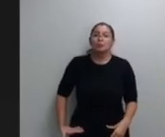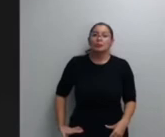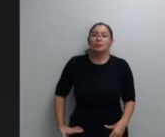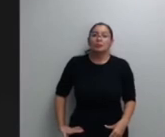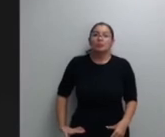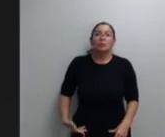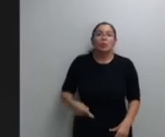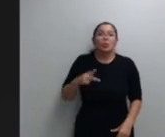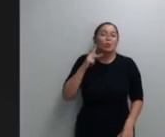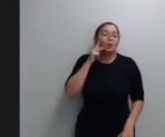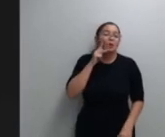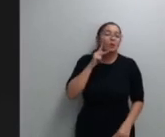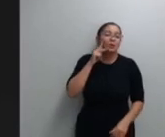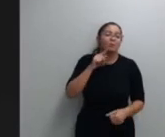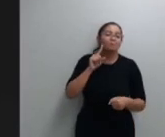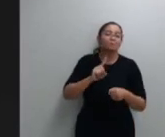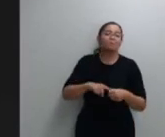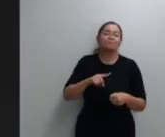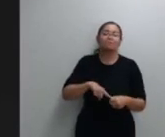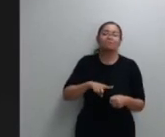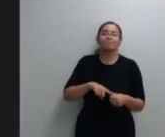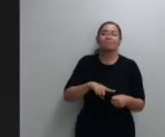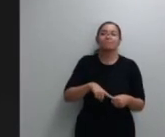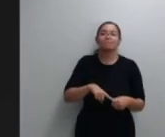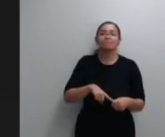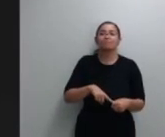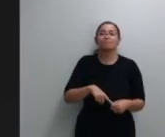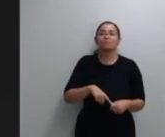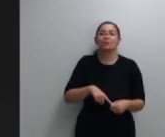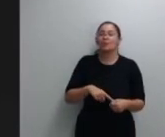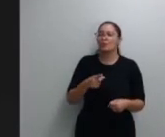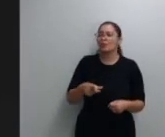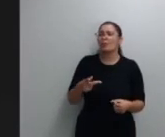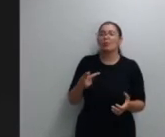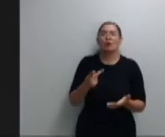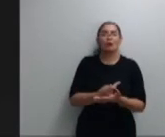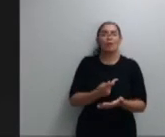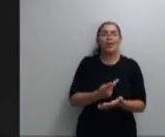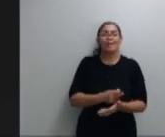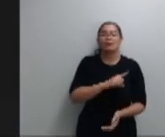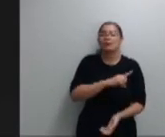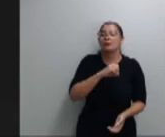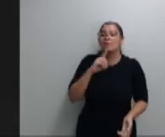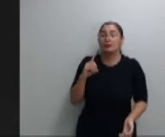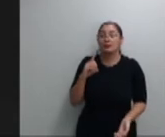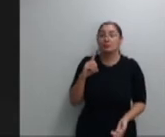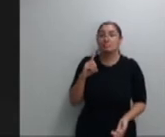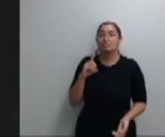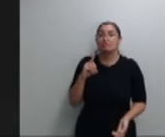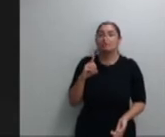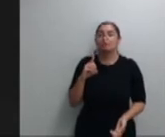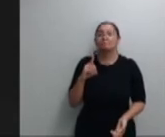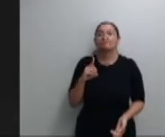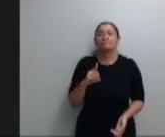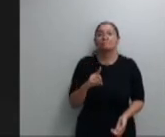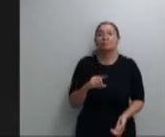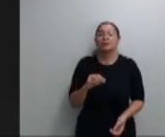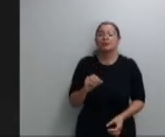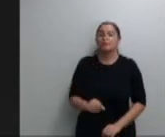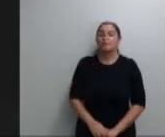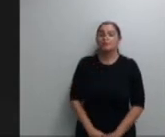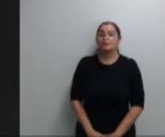do Piauí foi de fato omisso quanto à data limite para obtenção dos títulos tendo previsto entretanto que